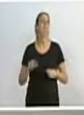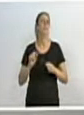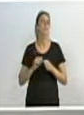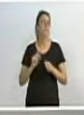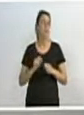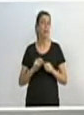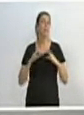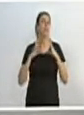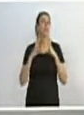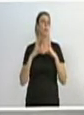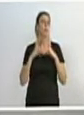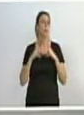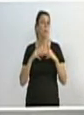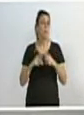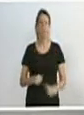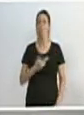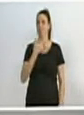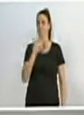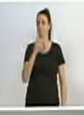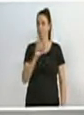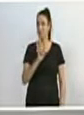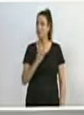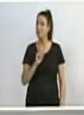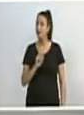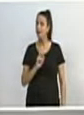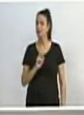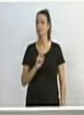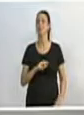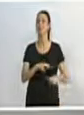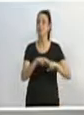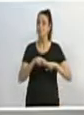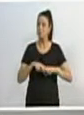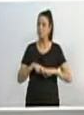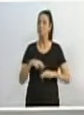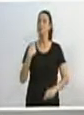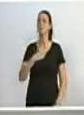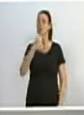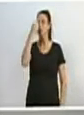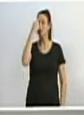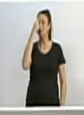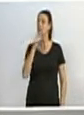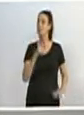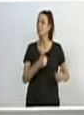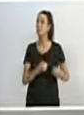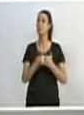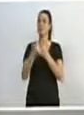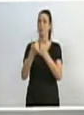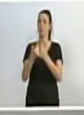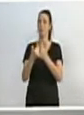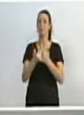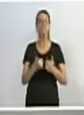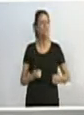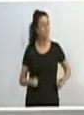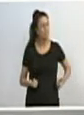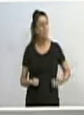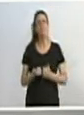tudo e mais um pouco. Então, são esses favorecimentos que nós temos que estar realmente,